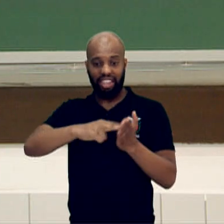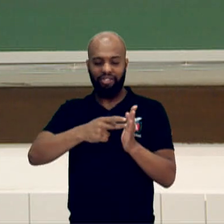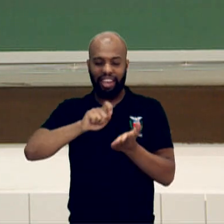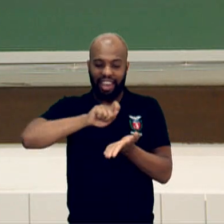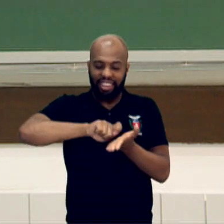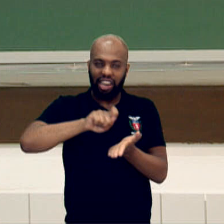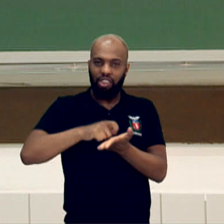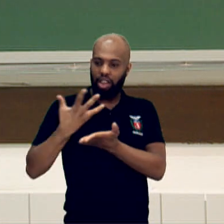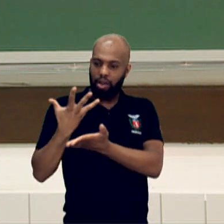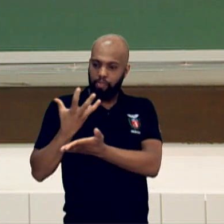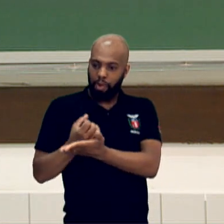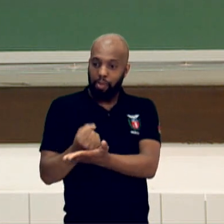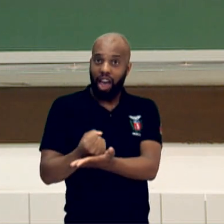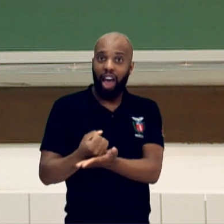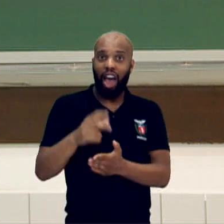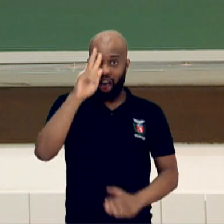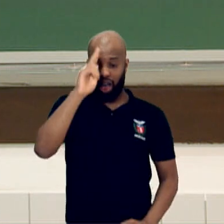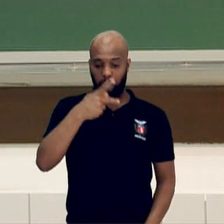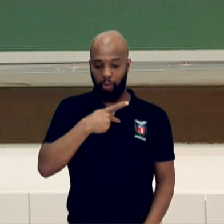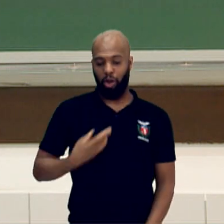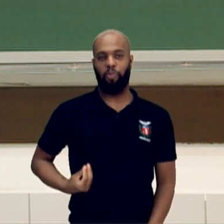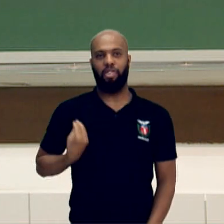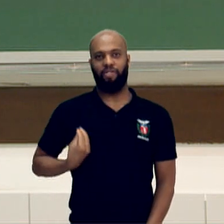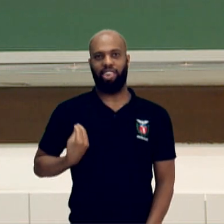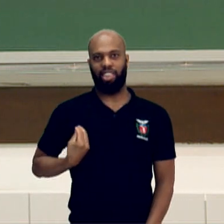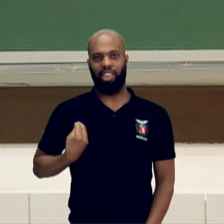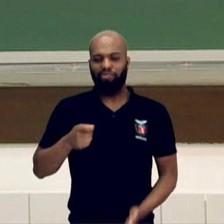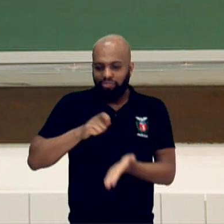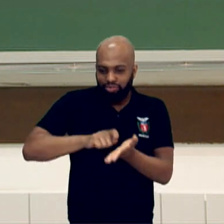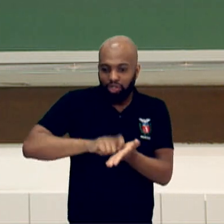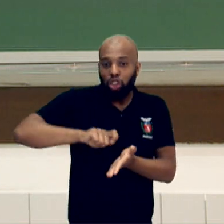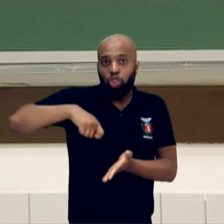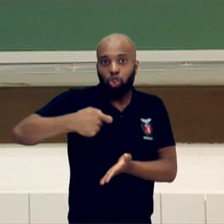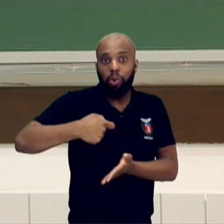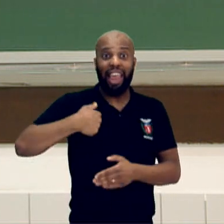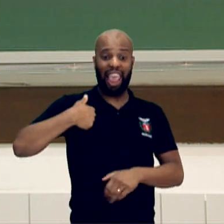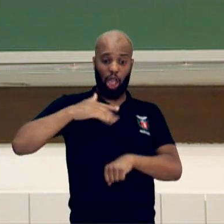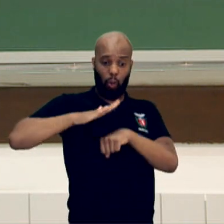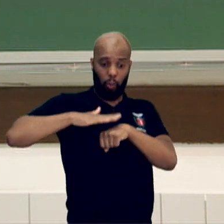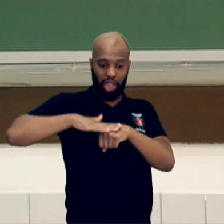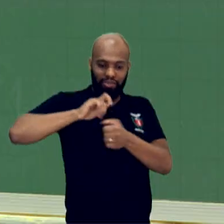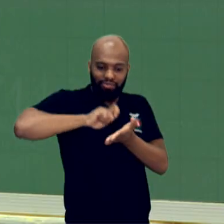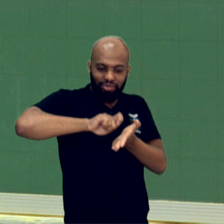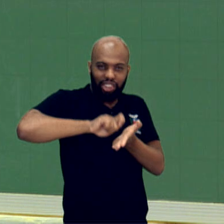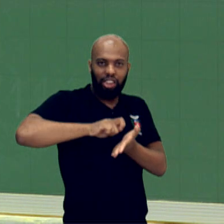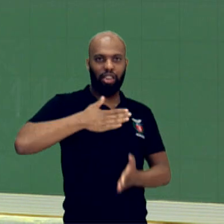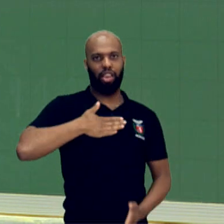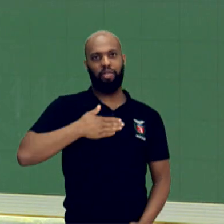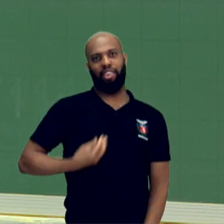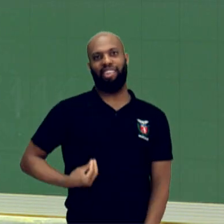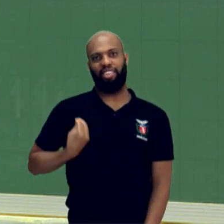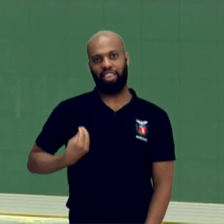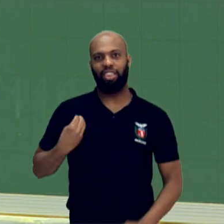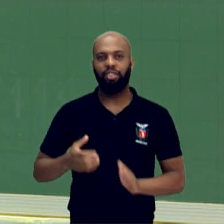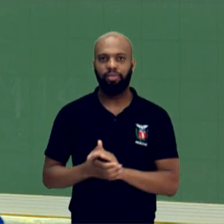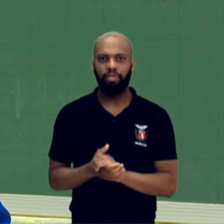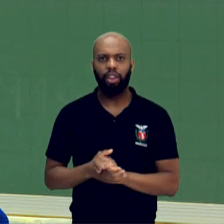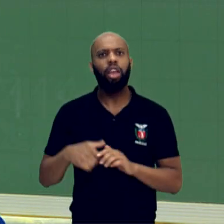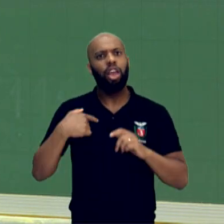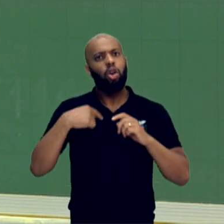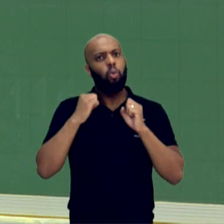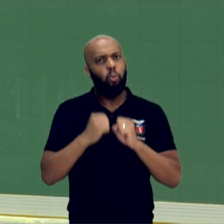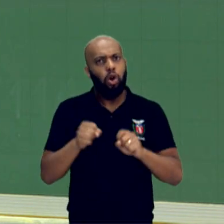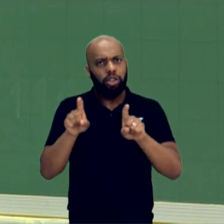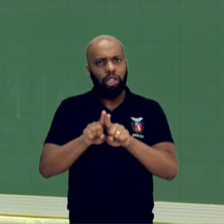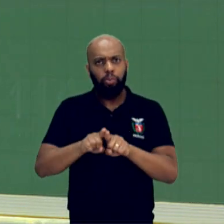vida. Então, é uma autobiografia, eu escrevo sobre a minha vida. Eu posso também ter